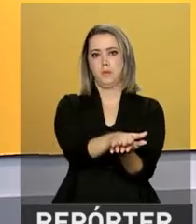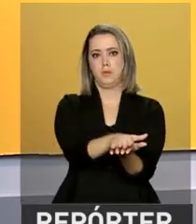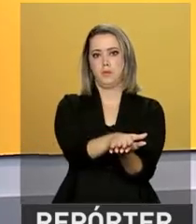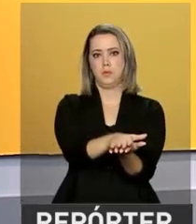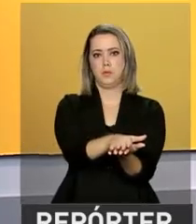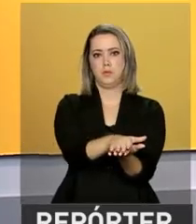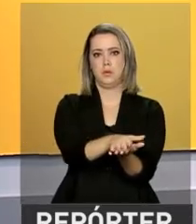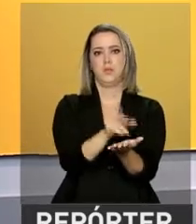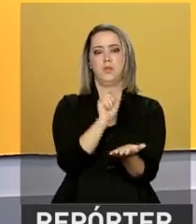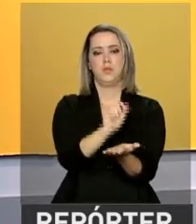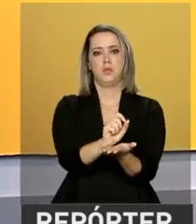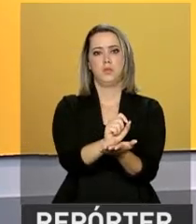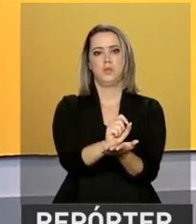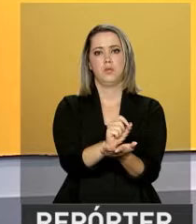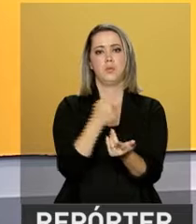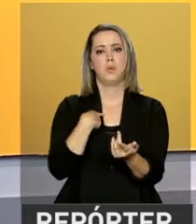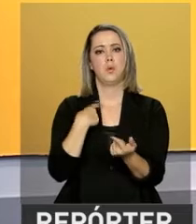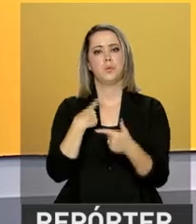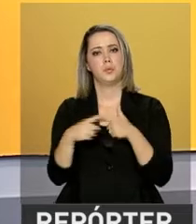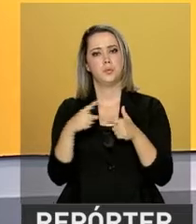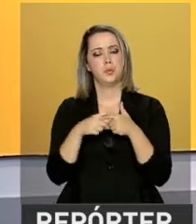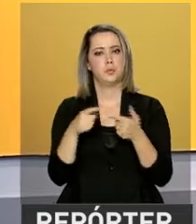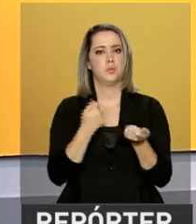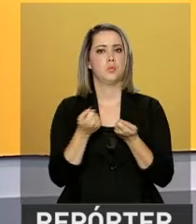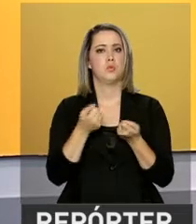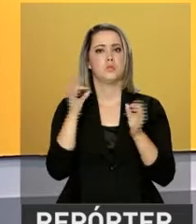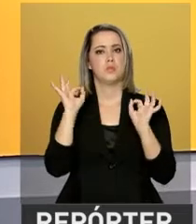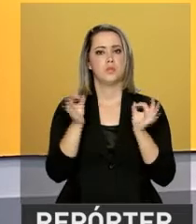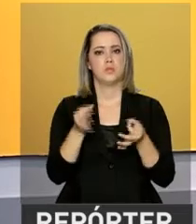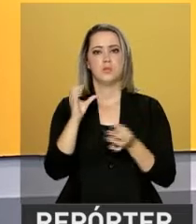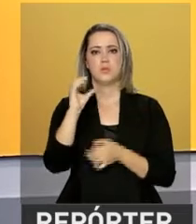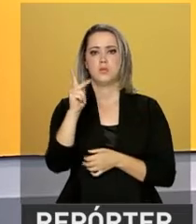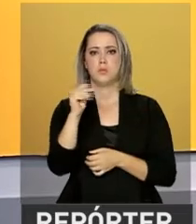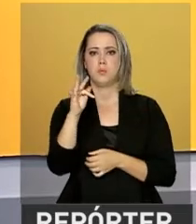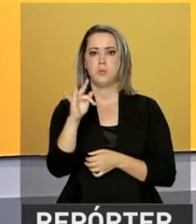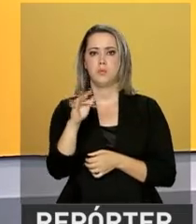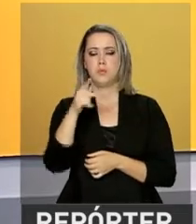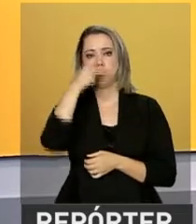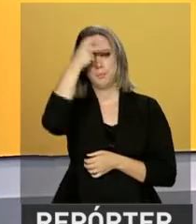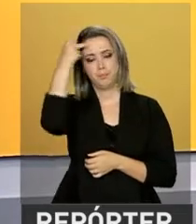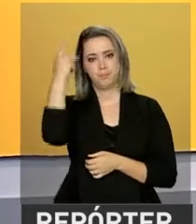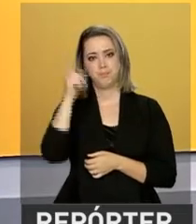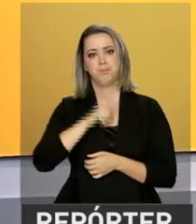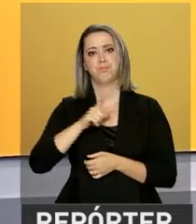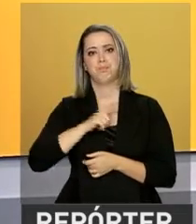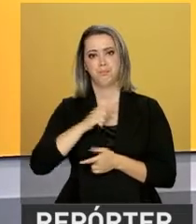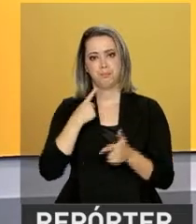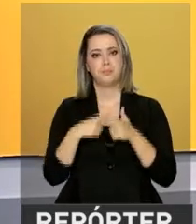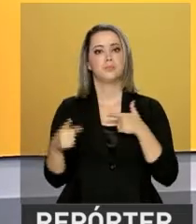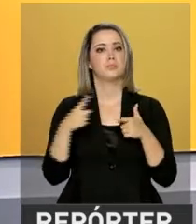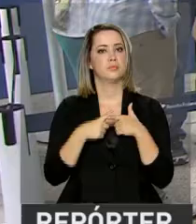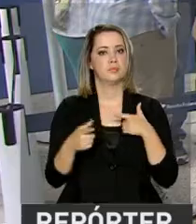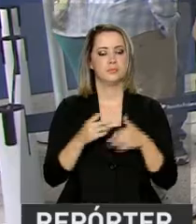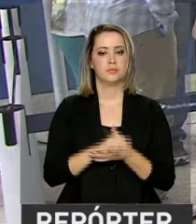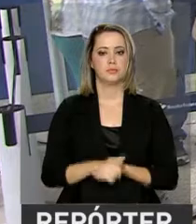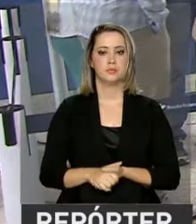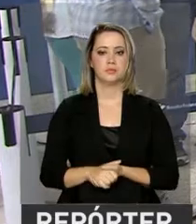vão ter que pagar uma multa e enquanto a situação não for regularizada o cpf fica com restrições